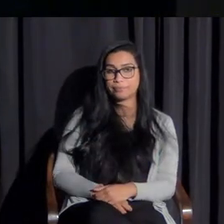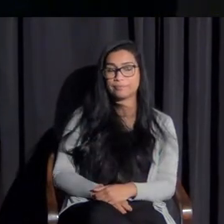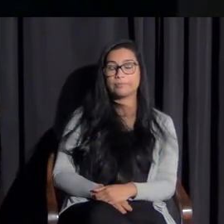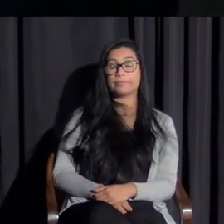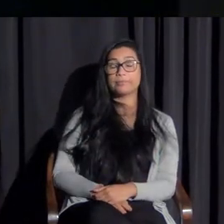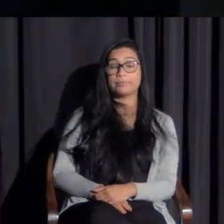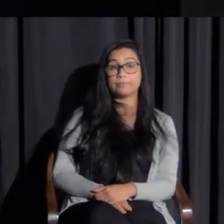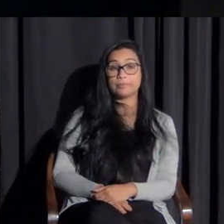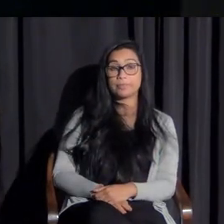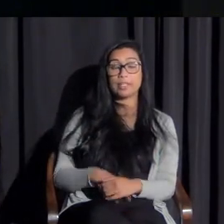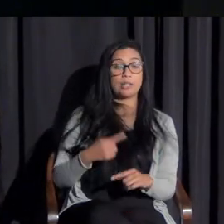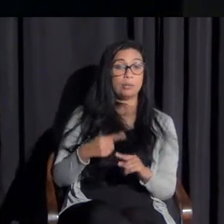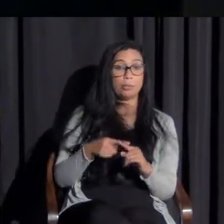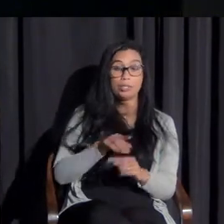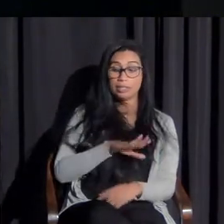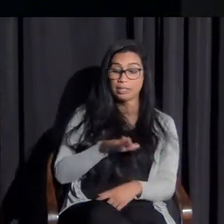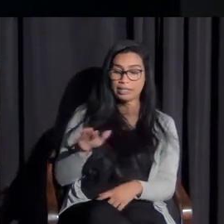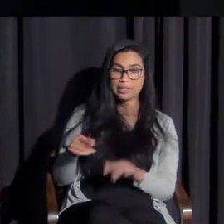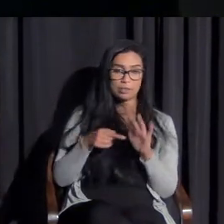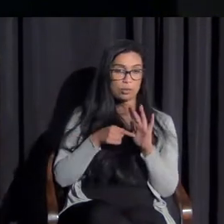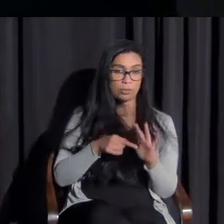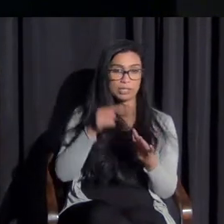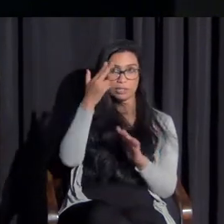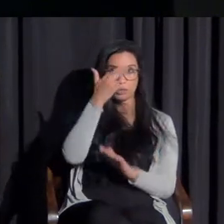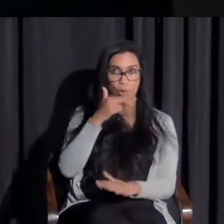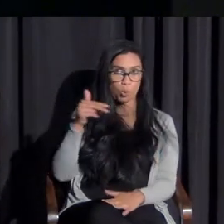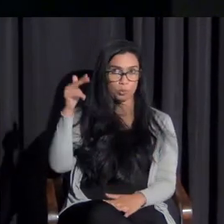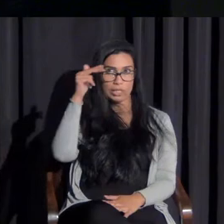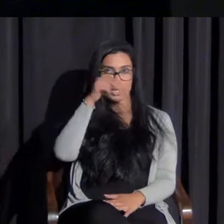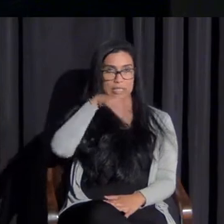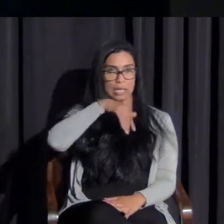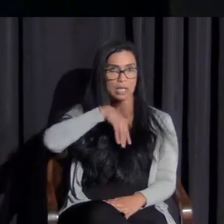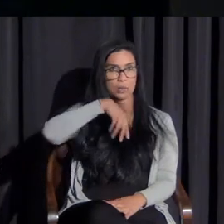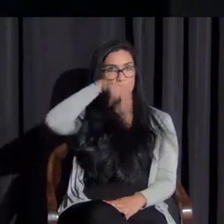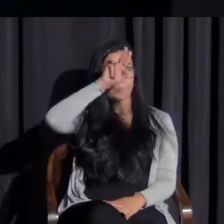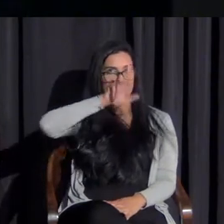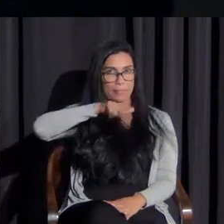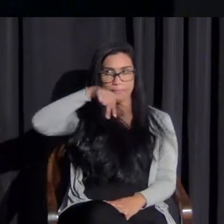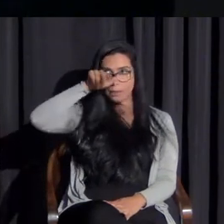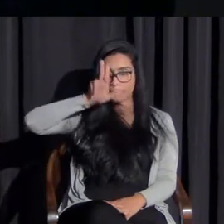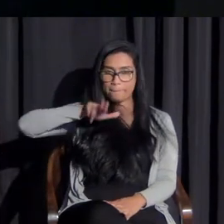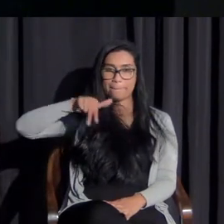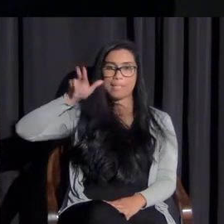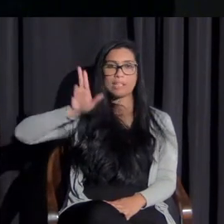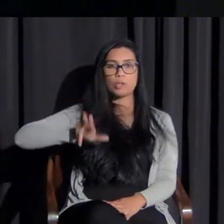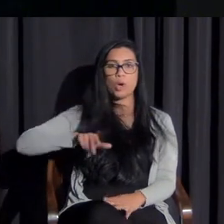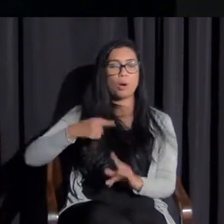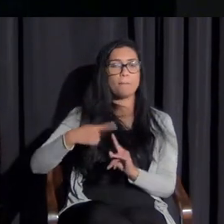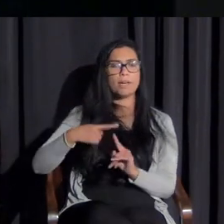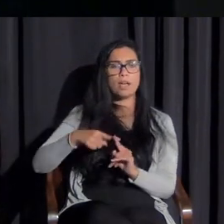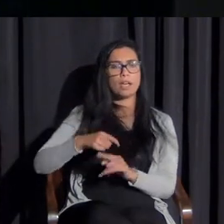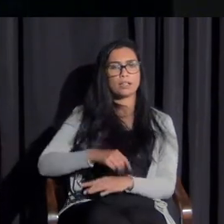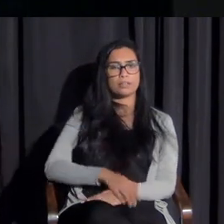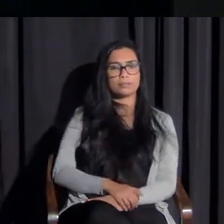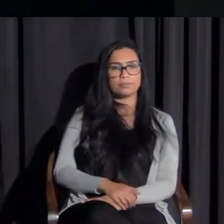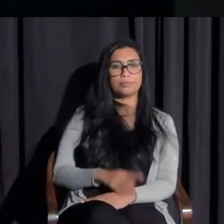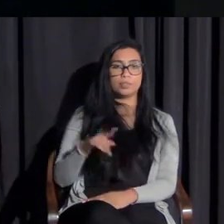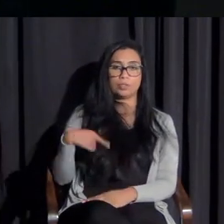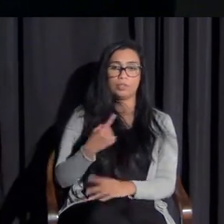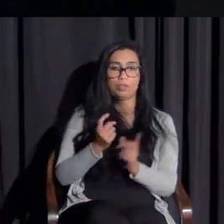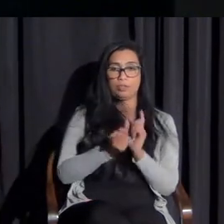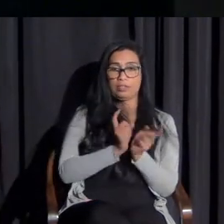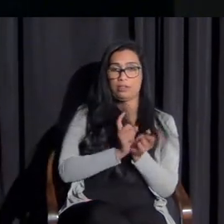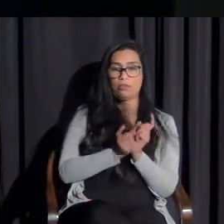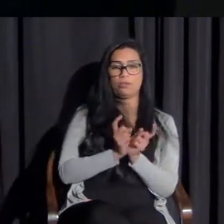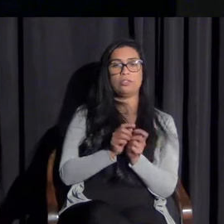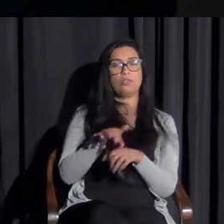a criança não levou o desenho mimeografado, pintado por ela, né? Então, e aí a gente precisa conversar com as